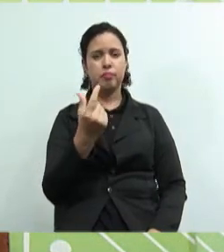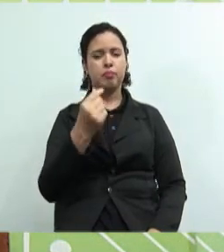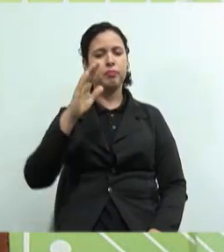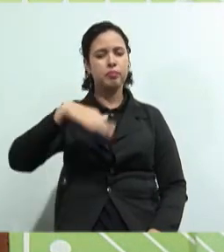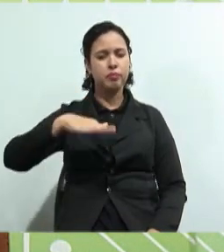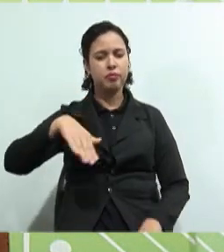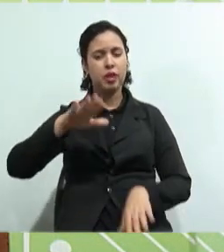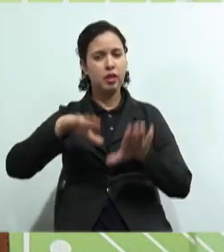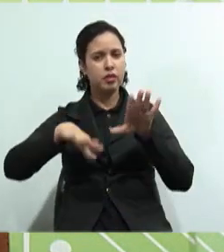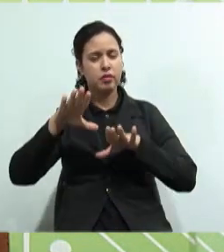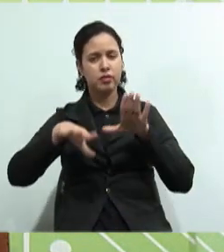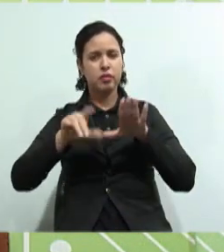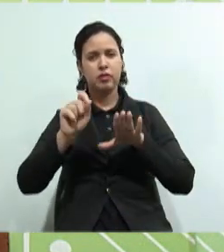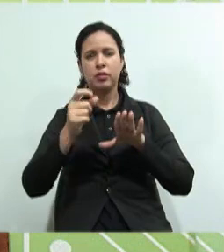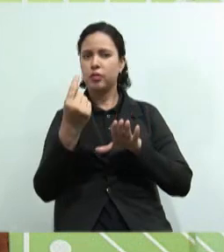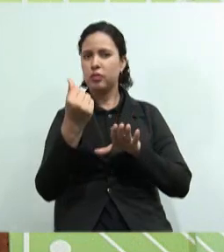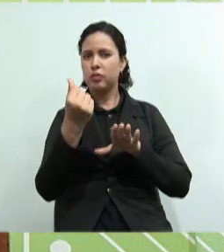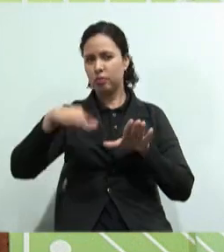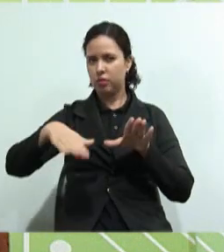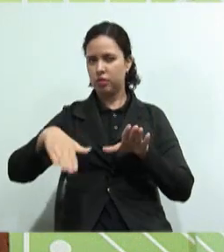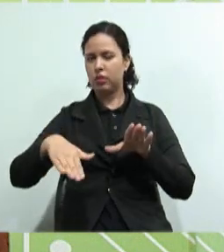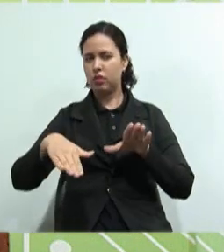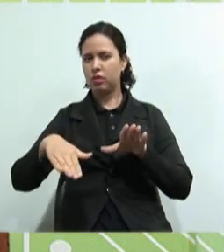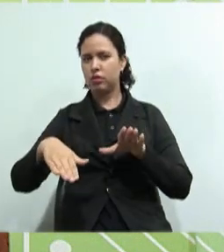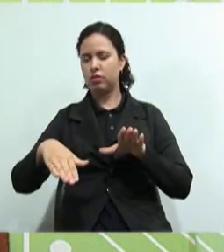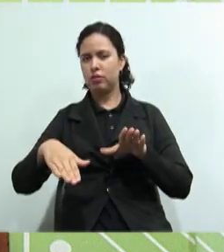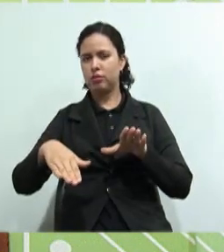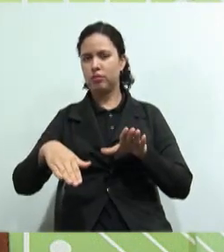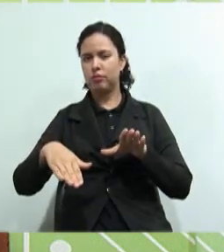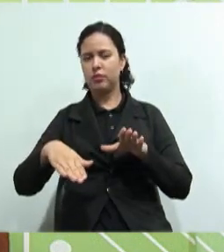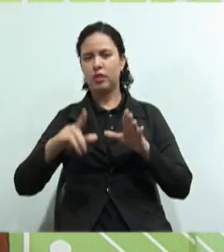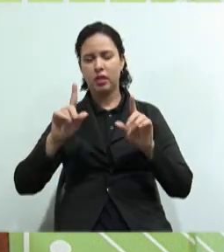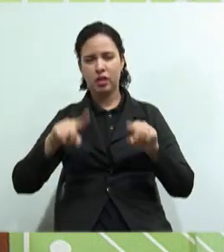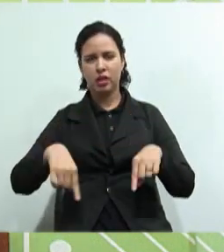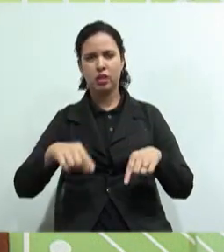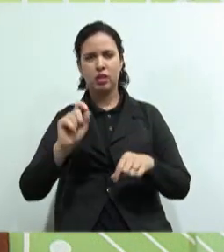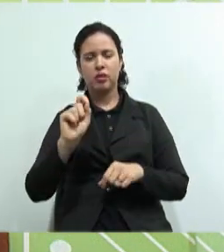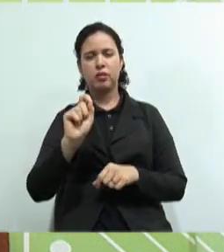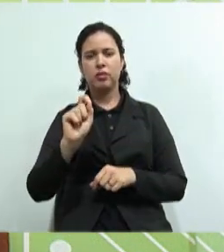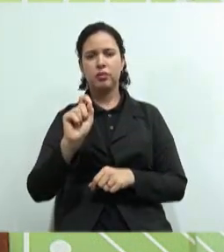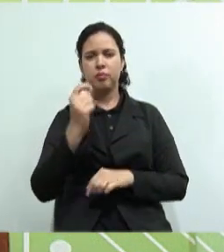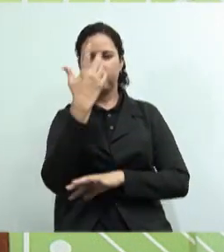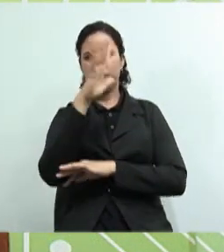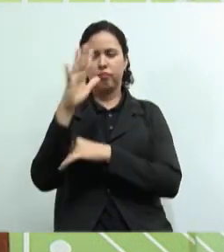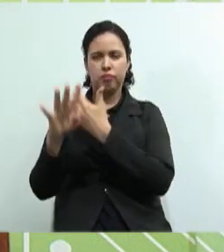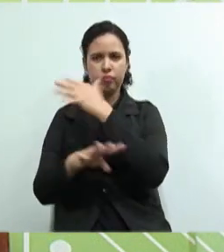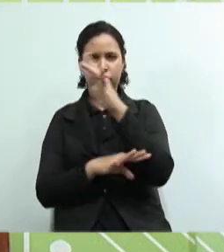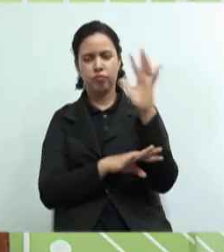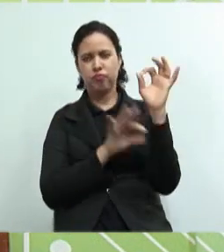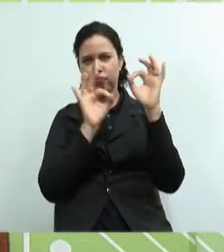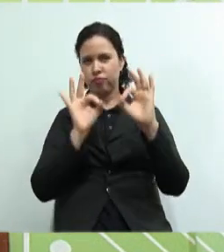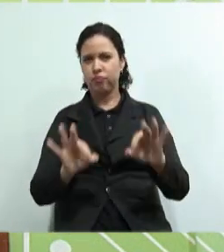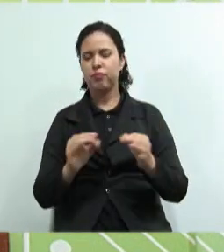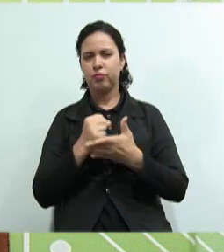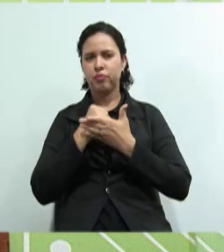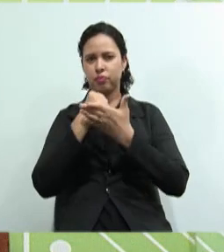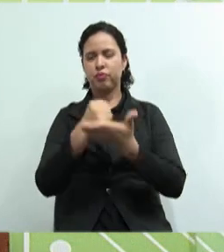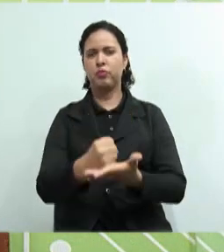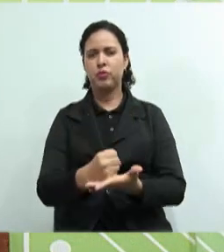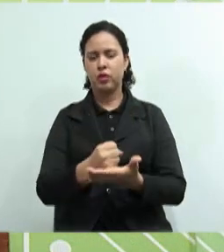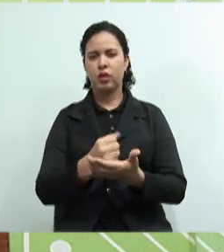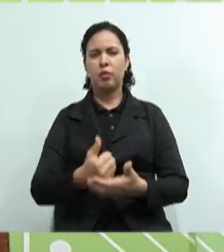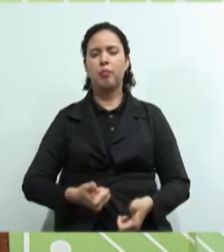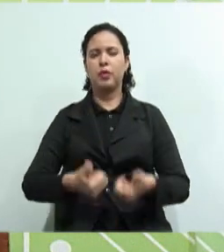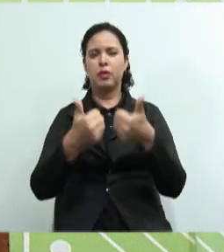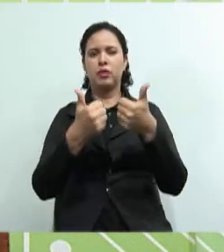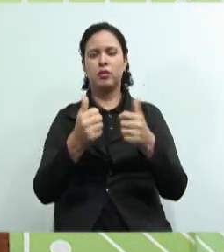vezes essa opção mais barata não é aquela opção que vai ser mais ecologicamente correta e que vai ter um impacto melhor para a